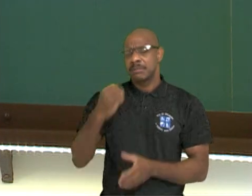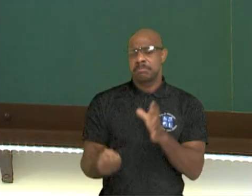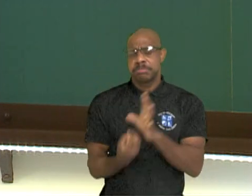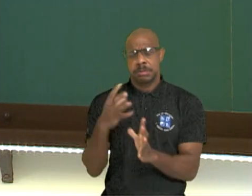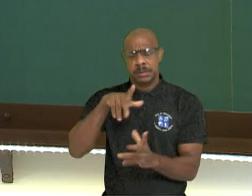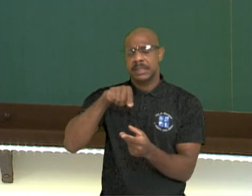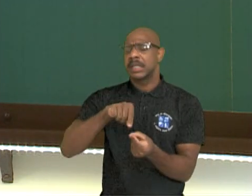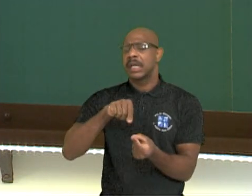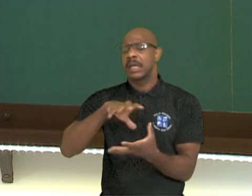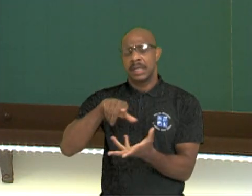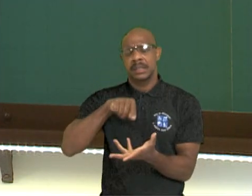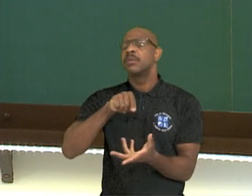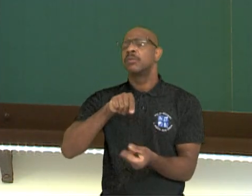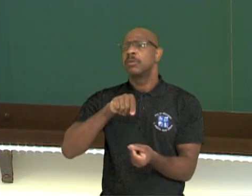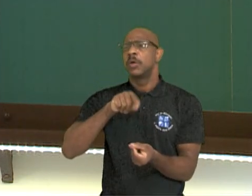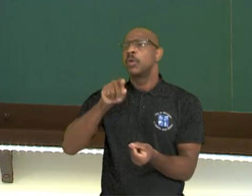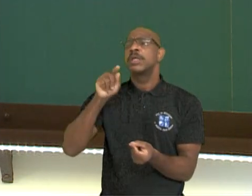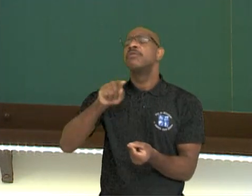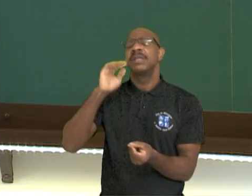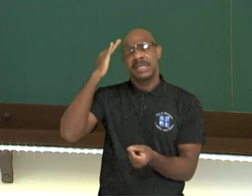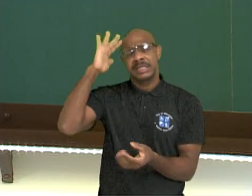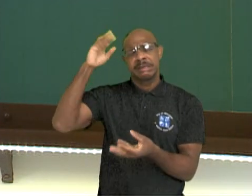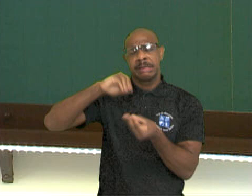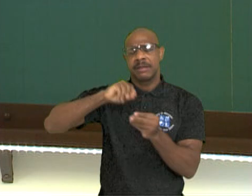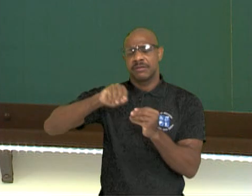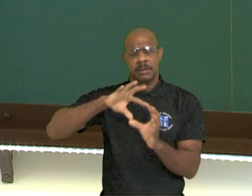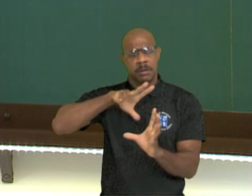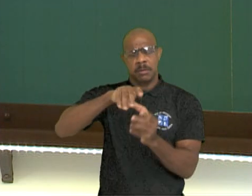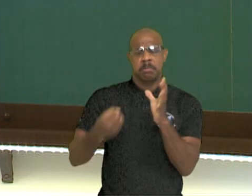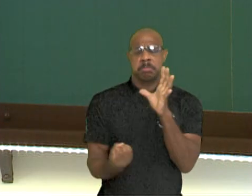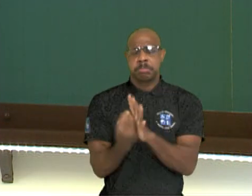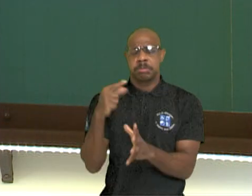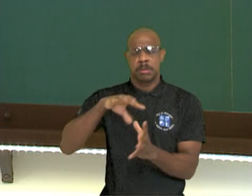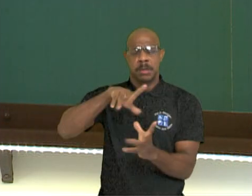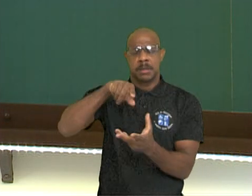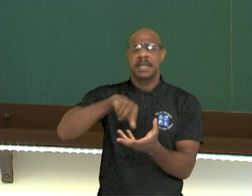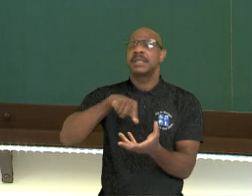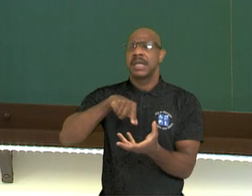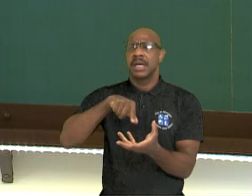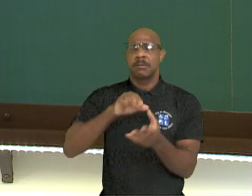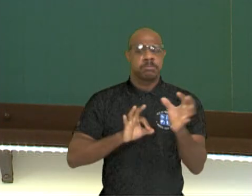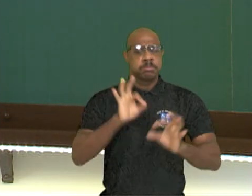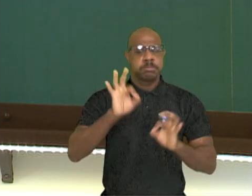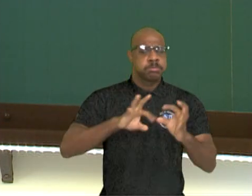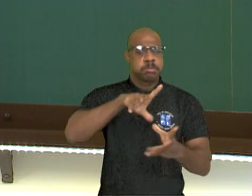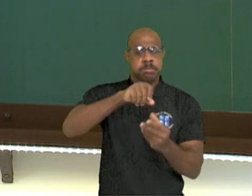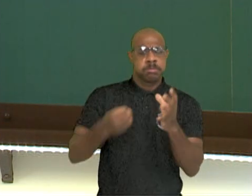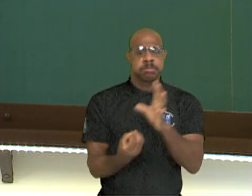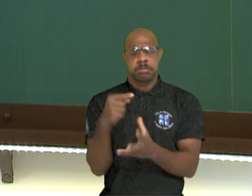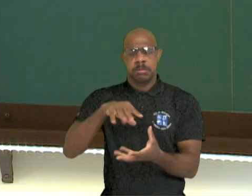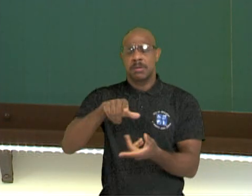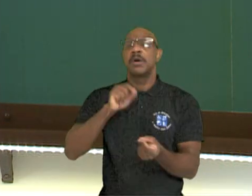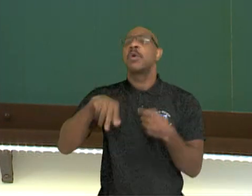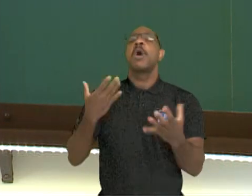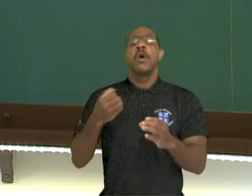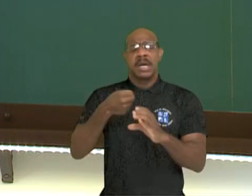formação da Terra? O que você entende quando a gente fala formação da Terra? Que características que